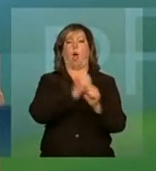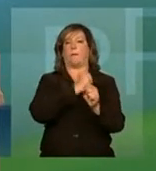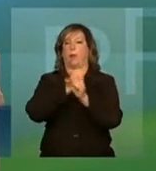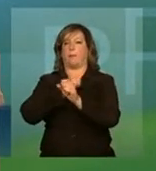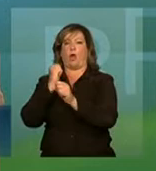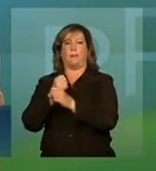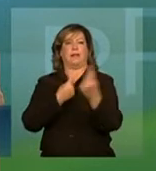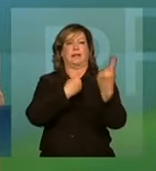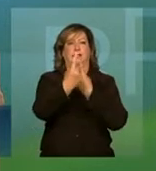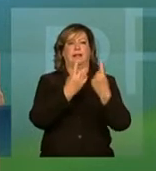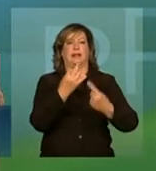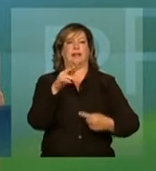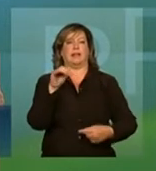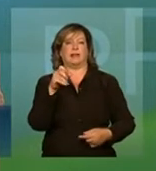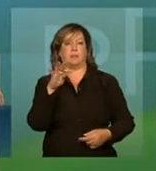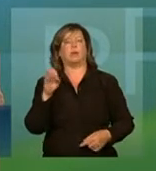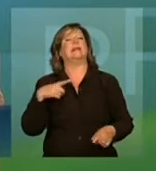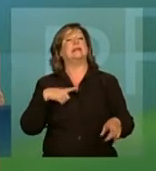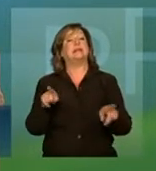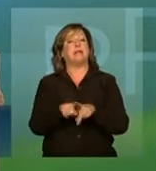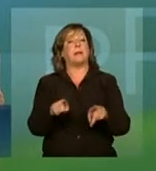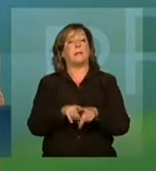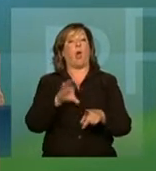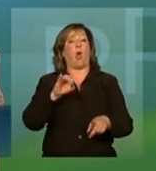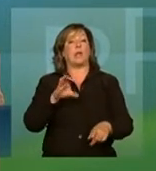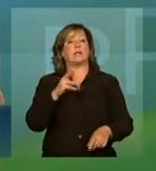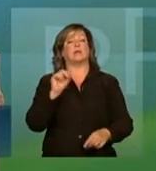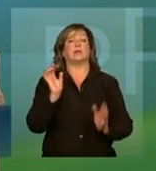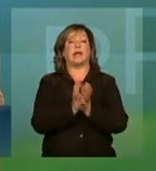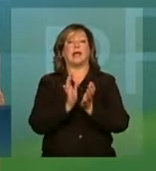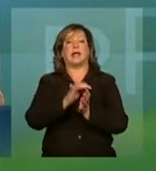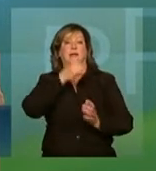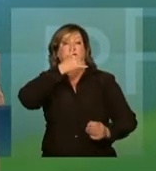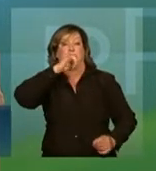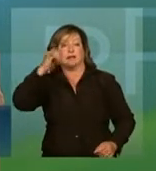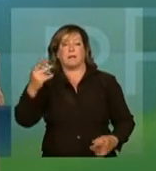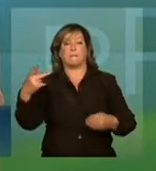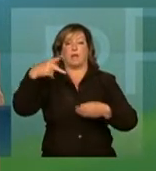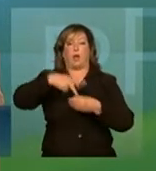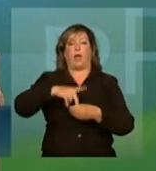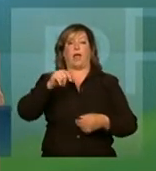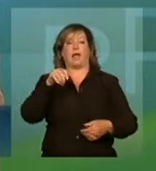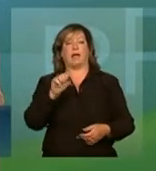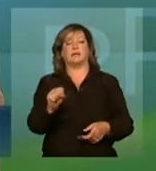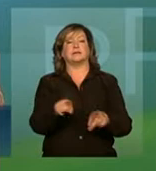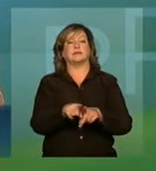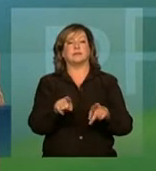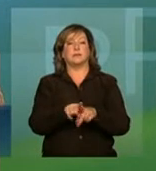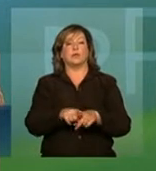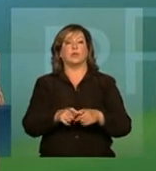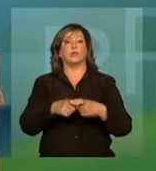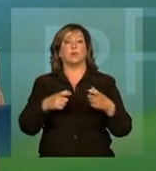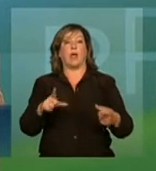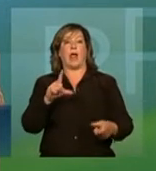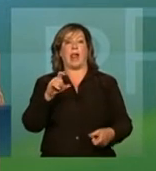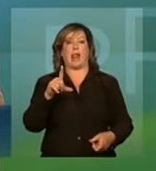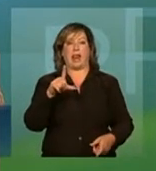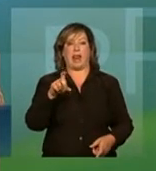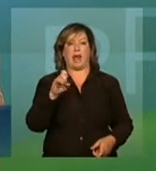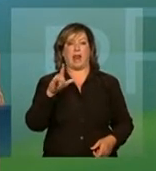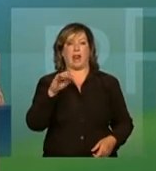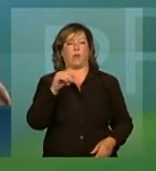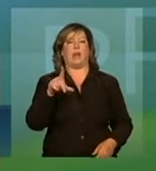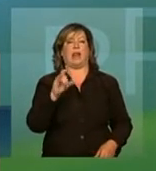em transportes, temos também as concessões na área de energia, petróleo e gás e, claro, o sucesso do leilão de Libra. É